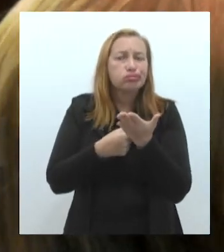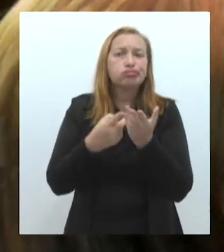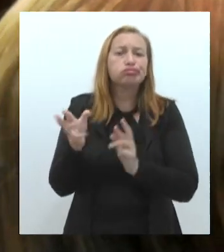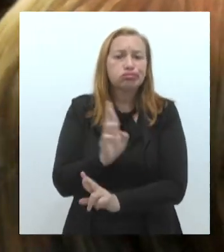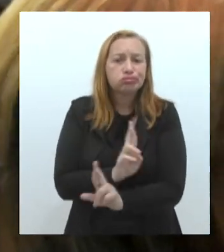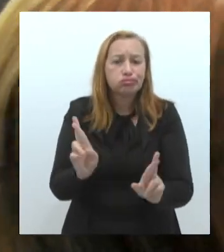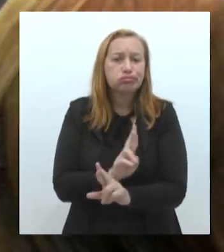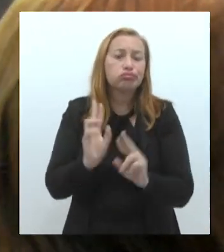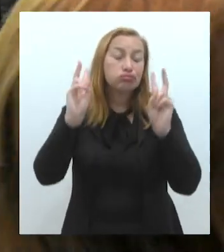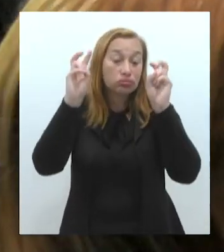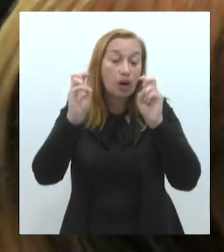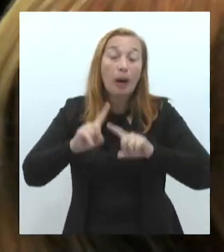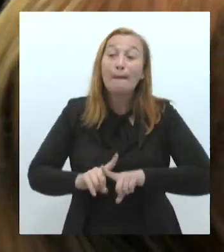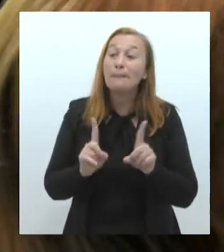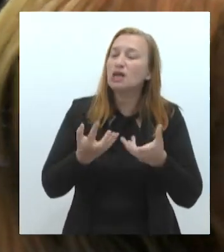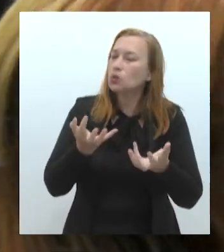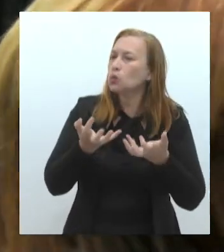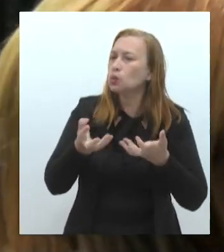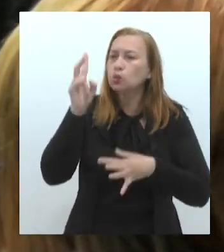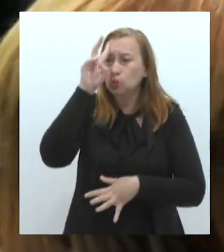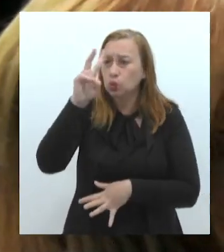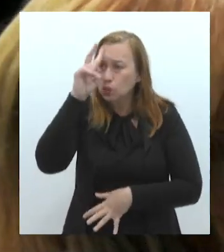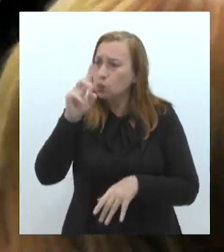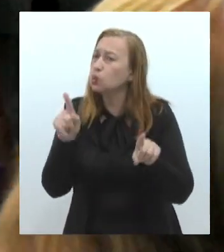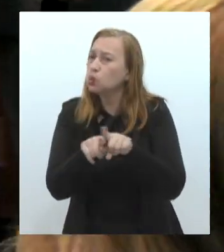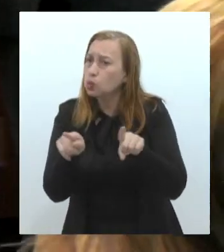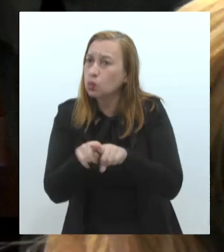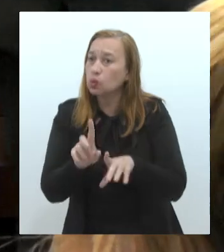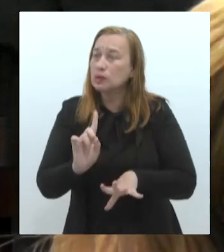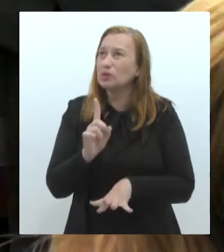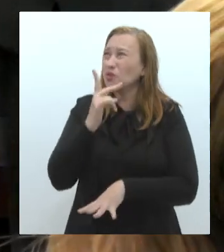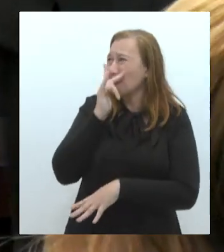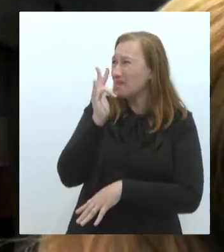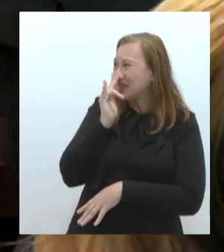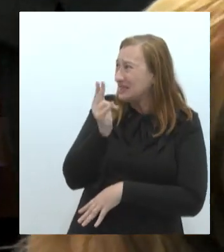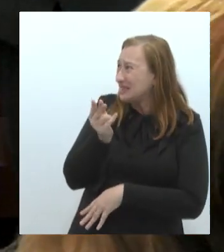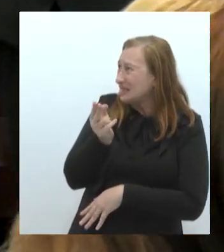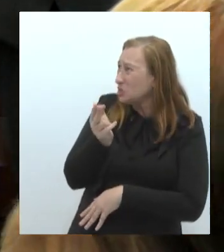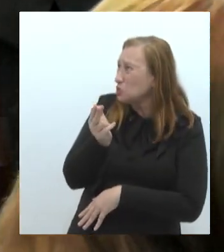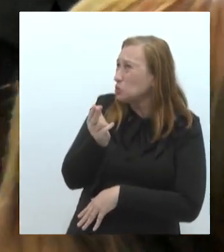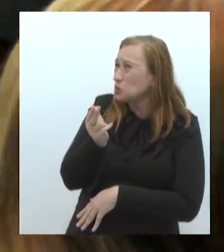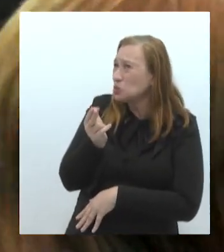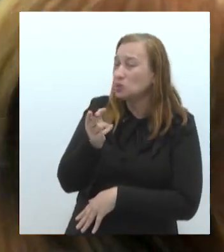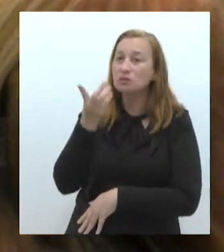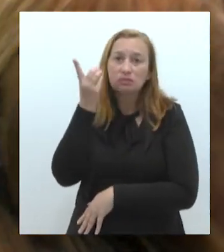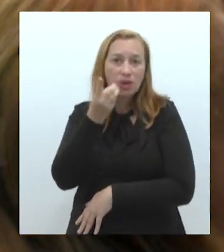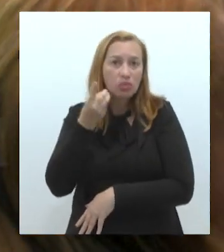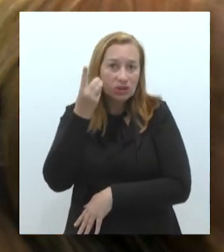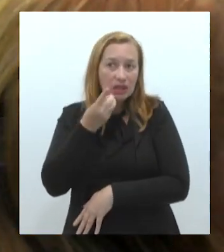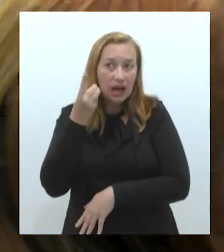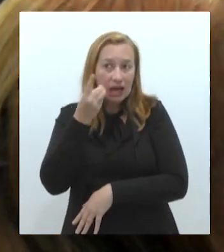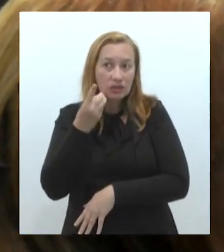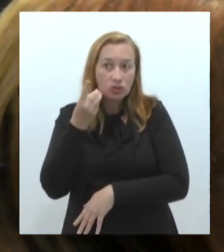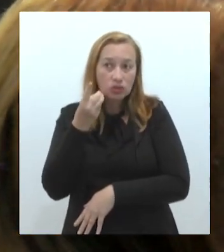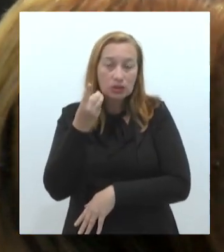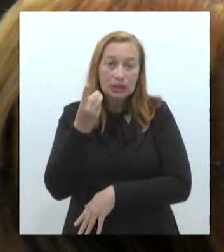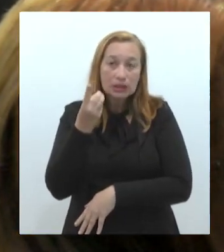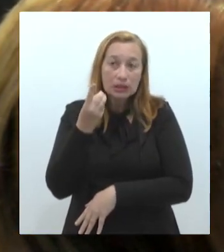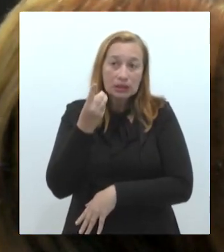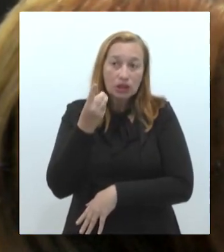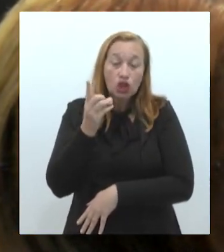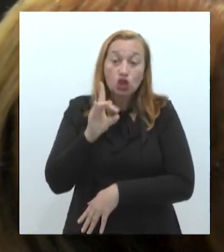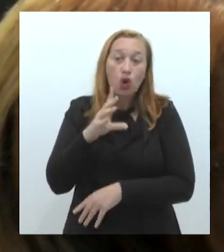relação a isso. Mas eu queria lembrar, se não ficar parecendo que os deputados aqui só